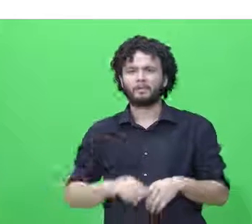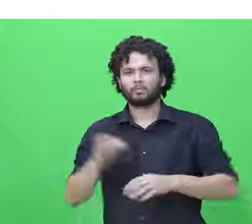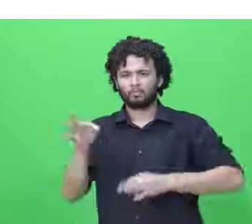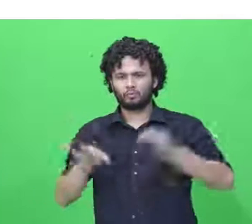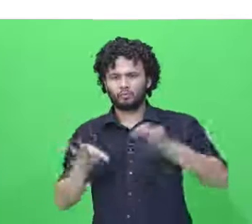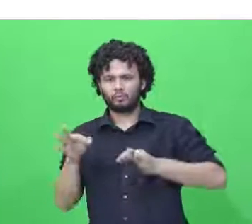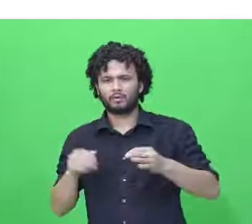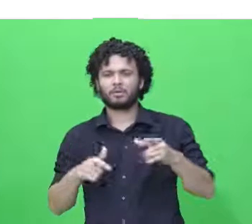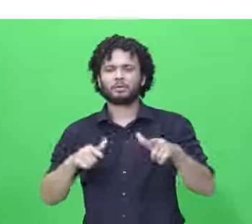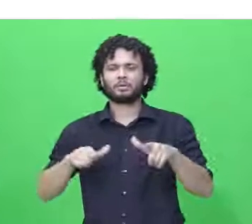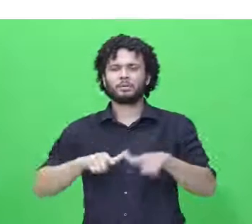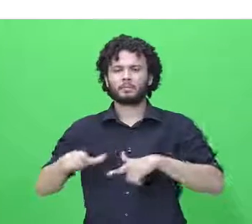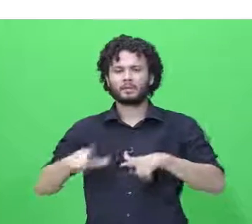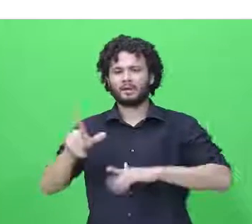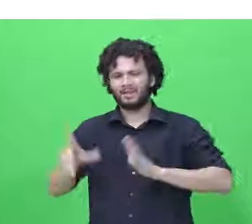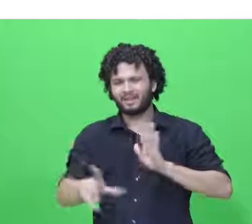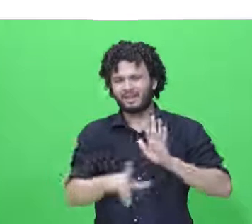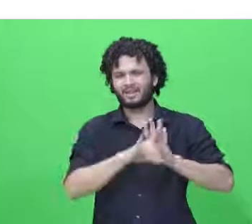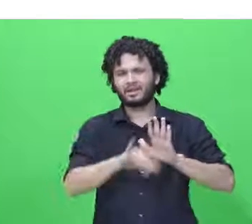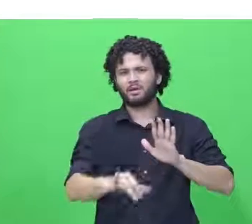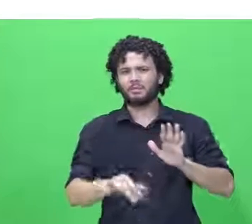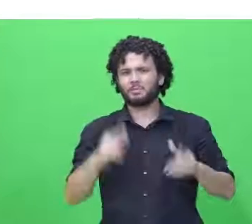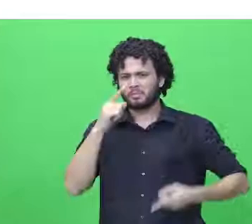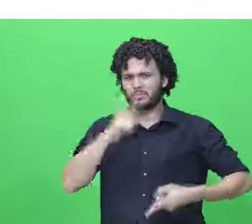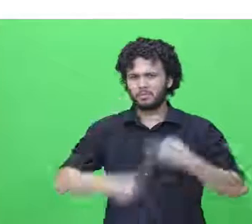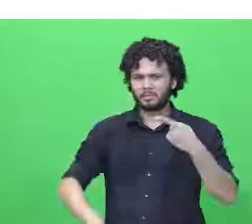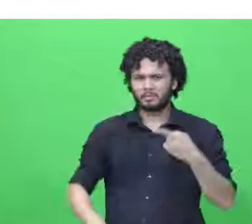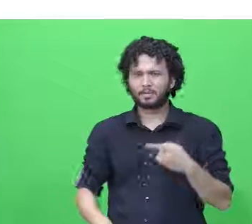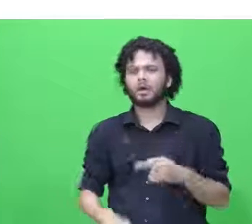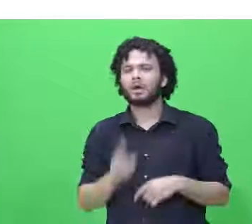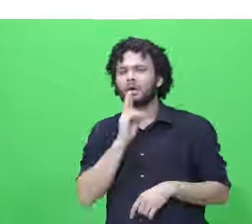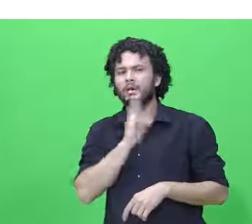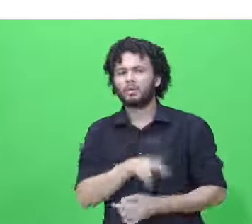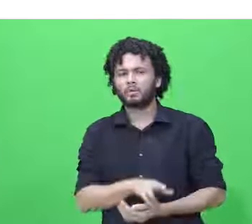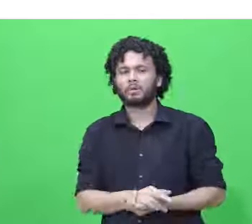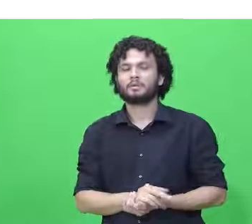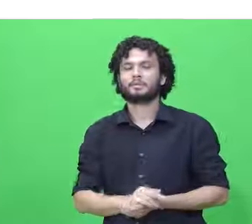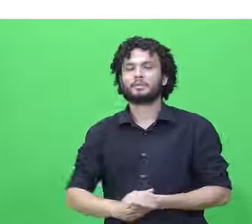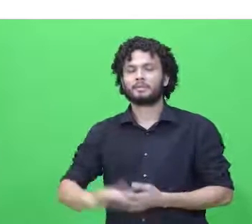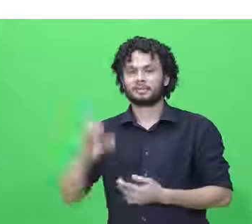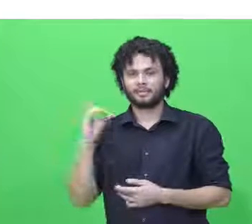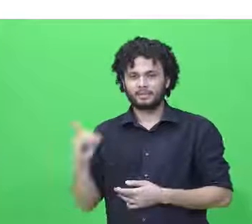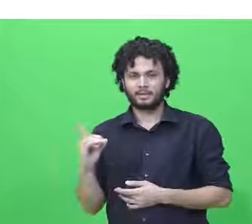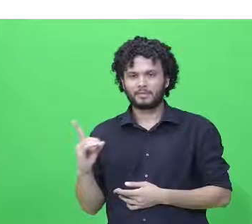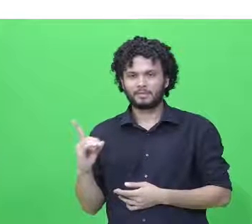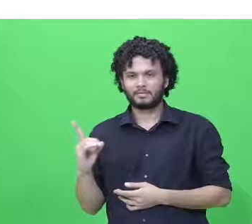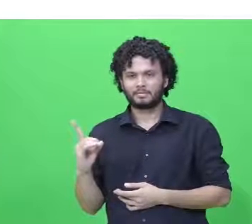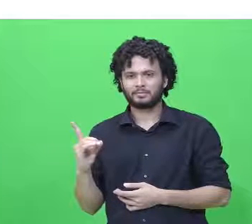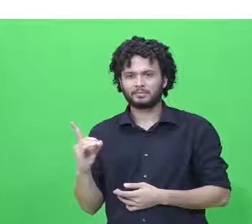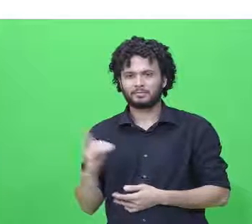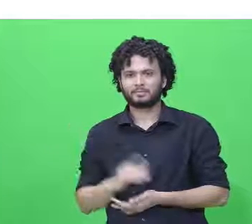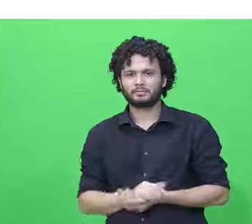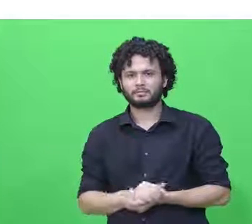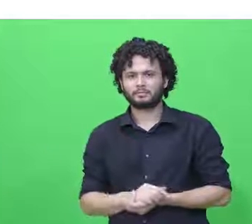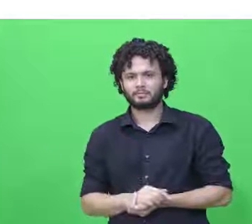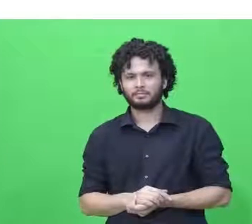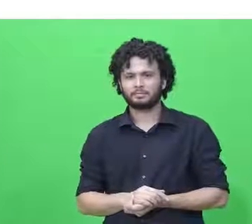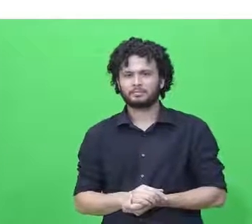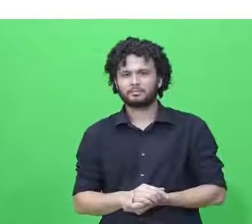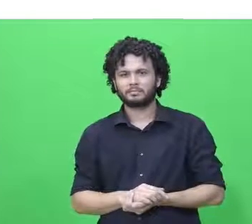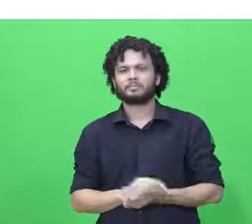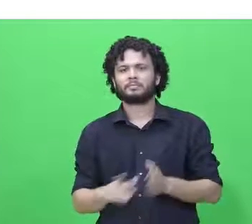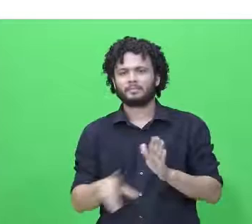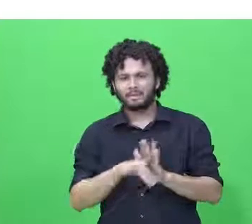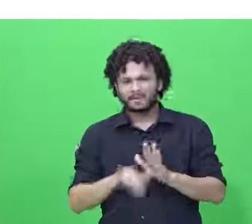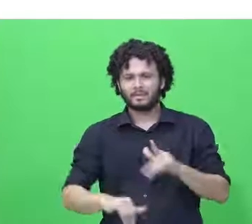é para as leis, não para coibir ideologias. Resposta correta dessa questão, a gente tem aí letra D.